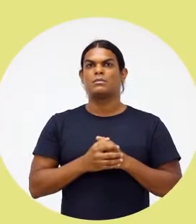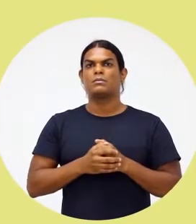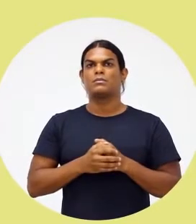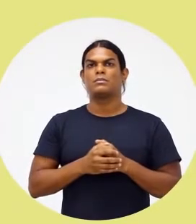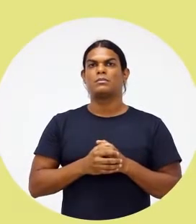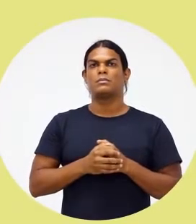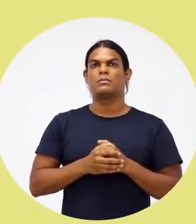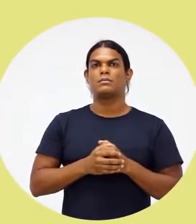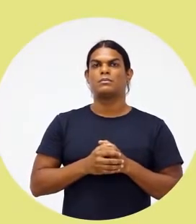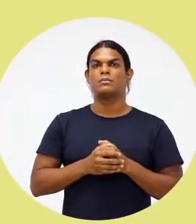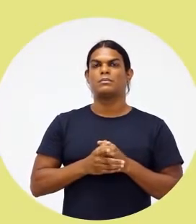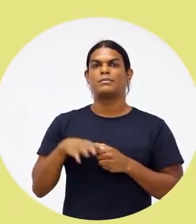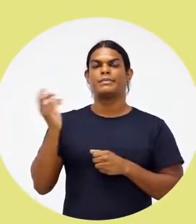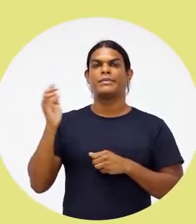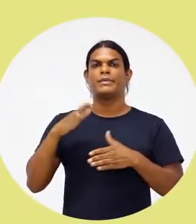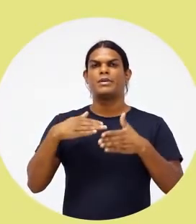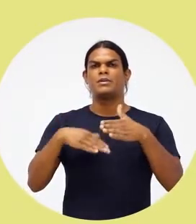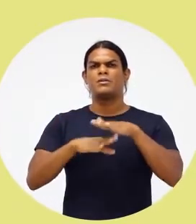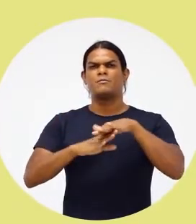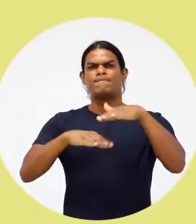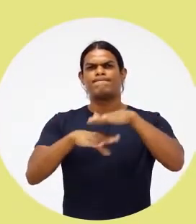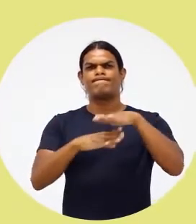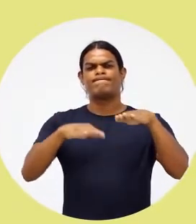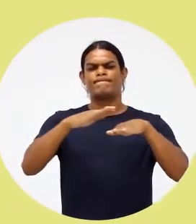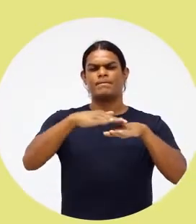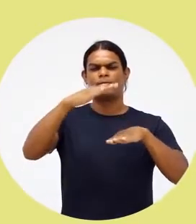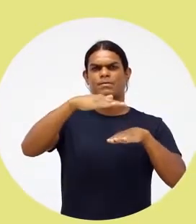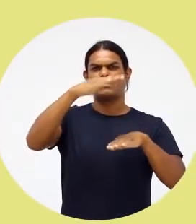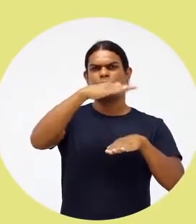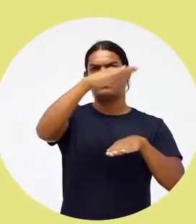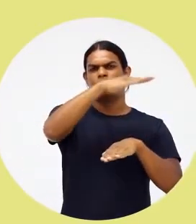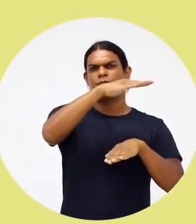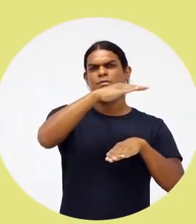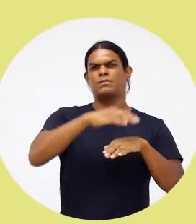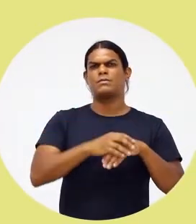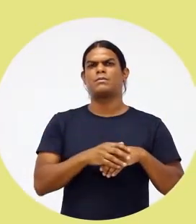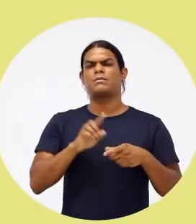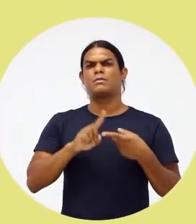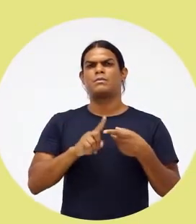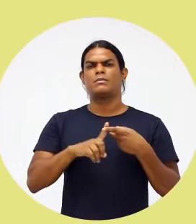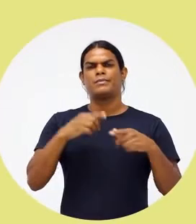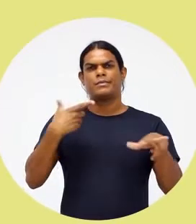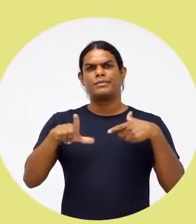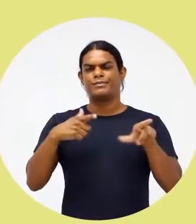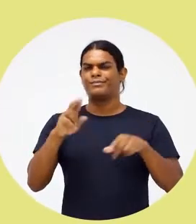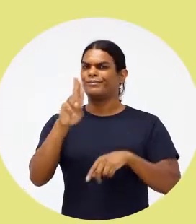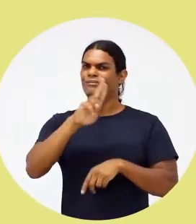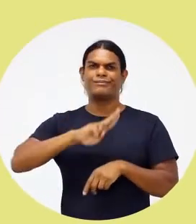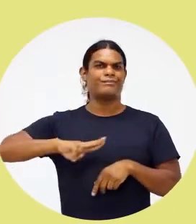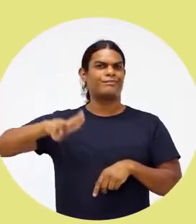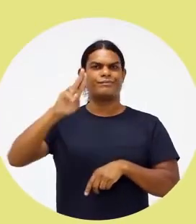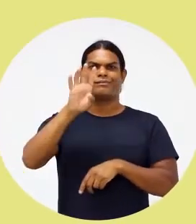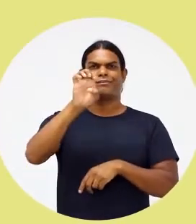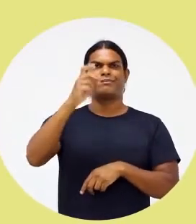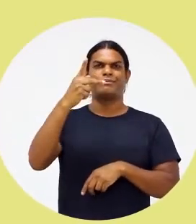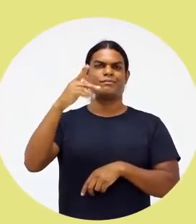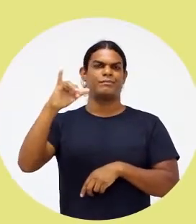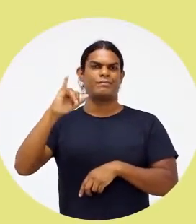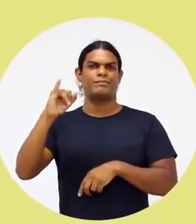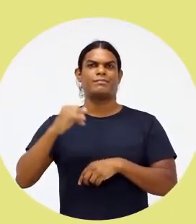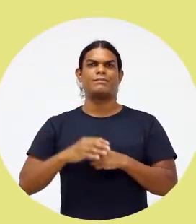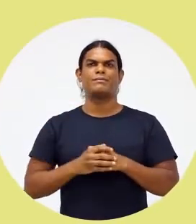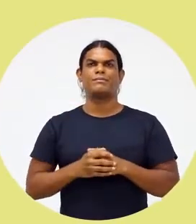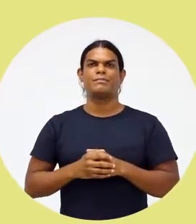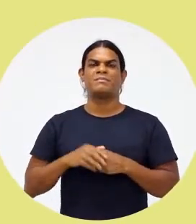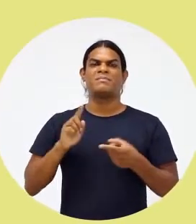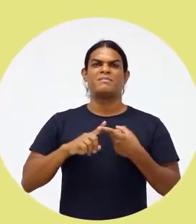vendo material empilhado no fundo da imagem, estamos vendo trabalhadores sem equipamento de proteção, estamos